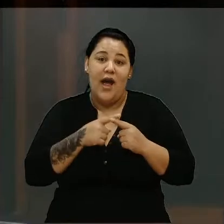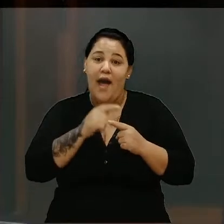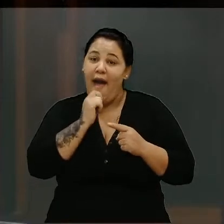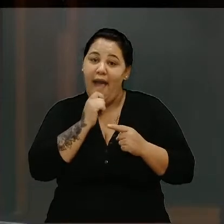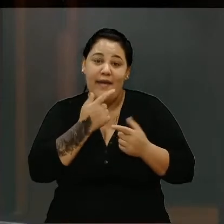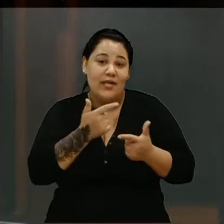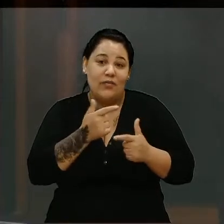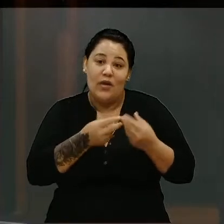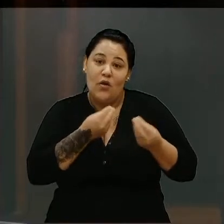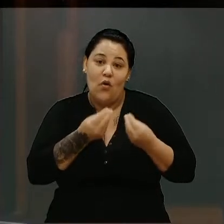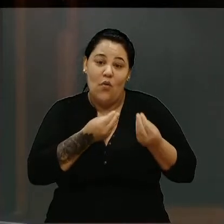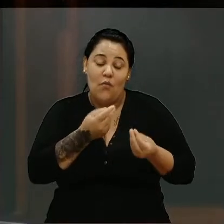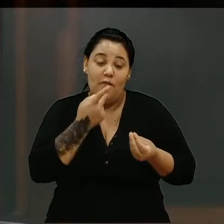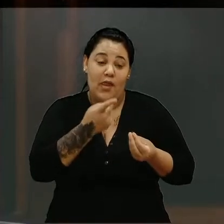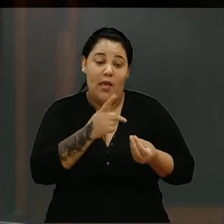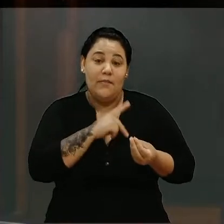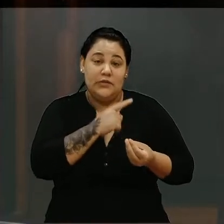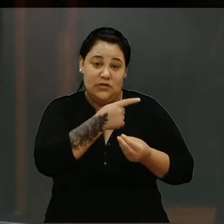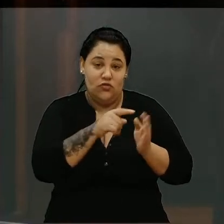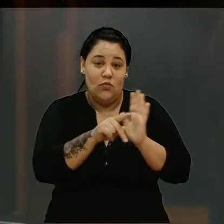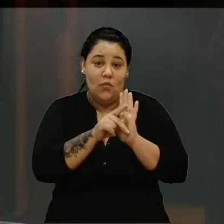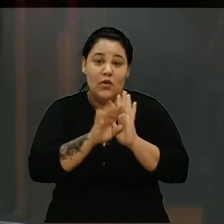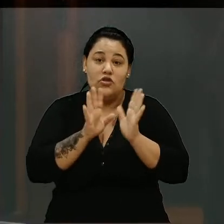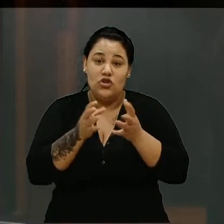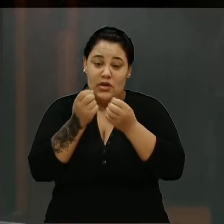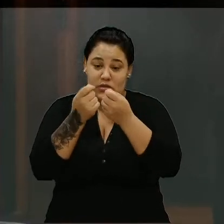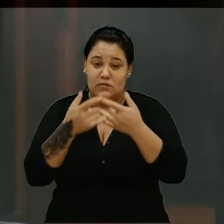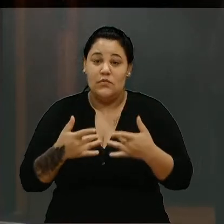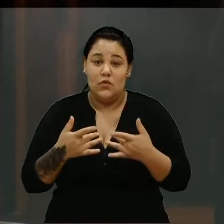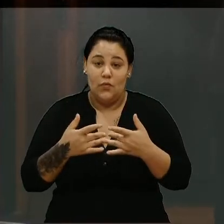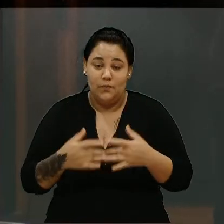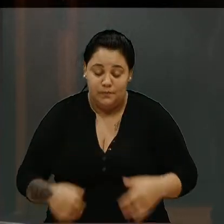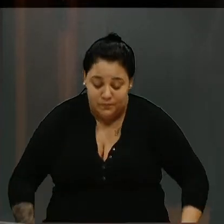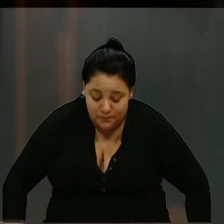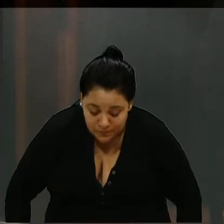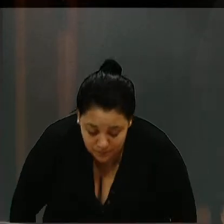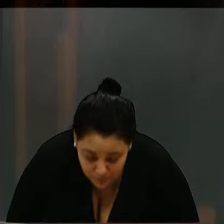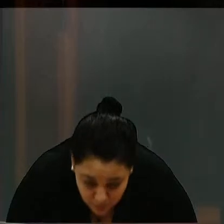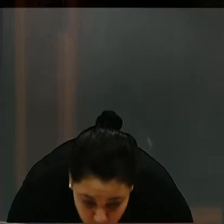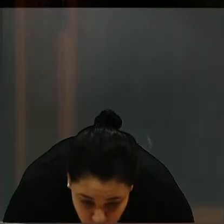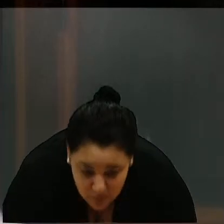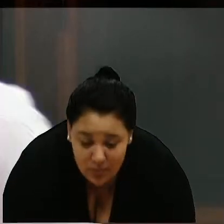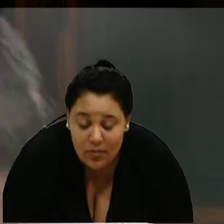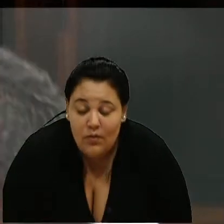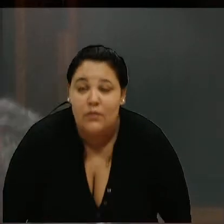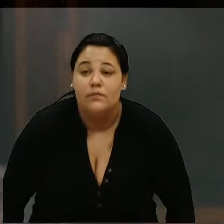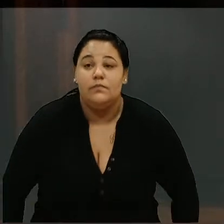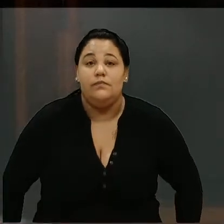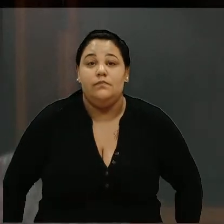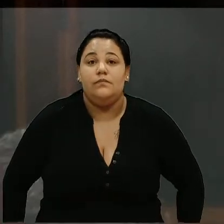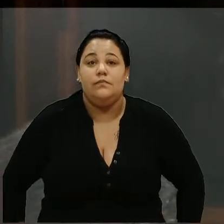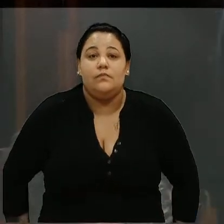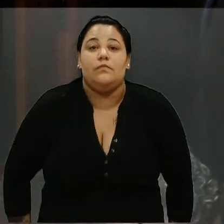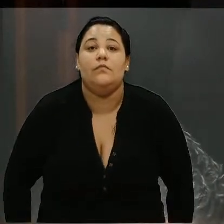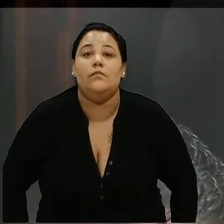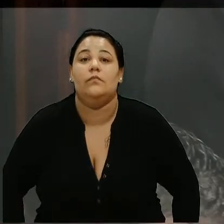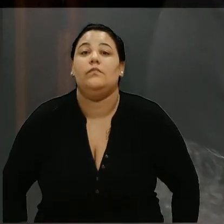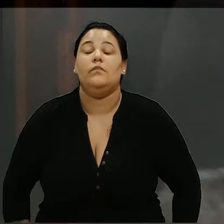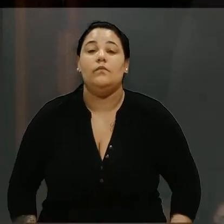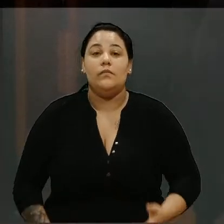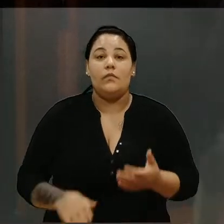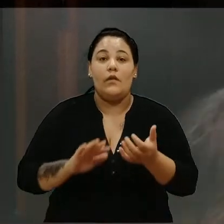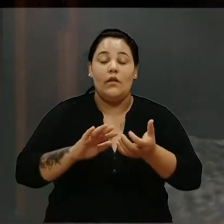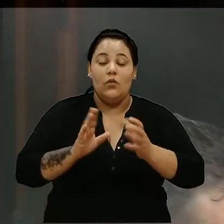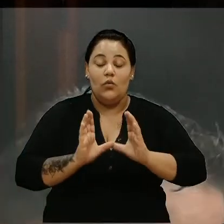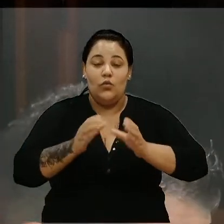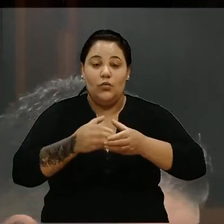pela própria presidente, a partir da demanda do nosso gabinete, a companhia não consegue aumentar hoje seus contratos para poder fazer a roçada nos